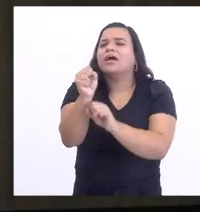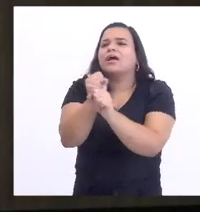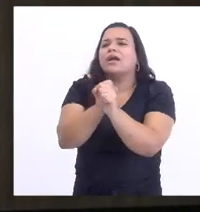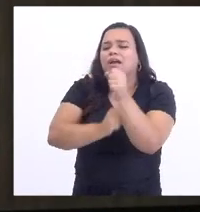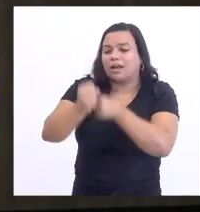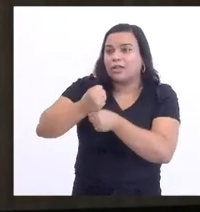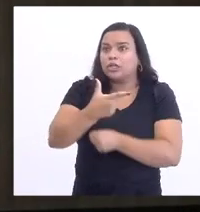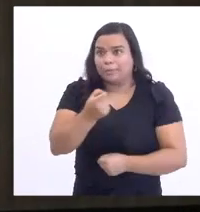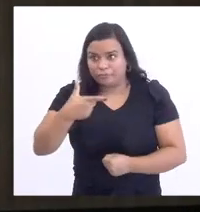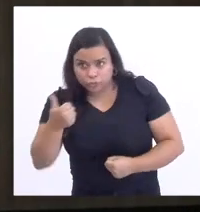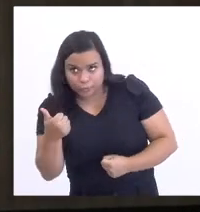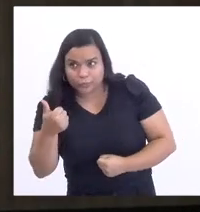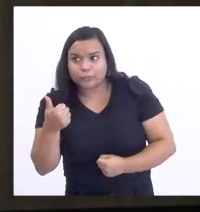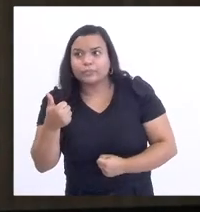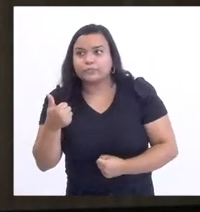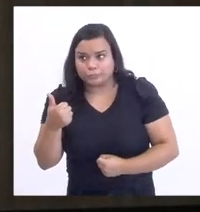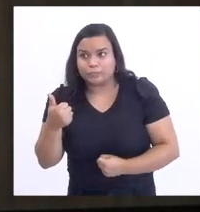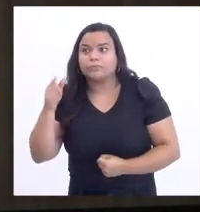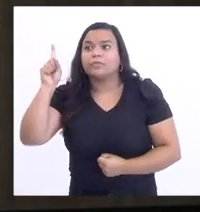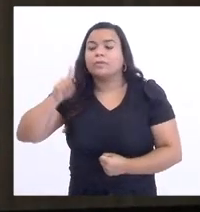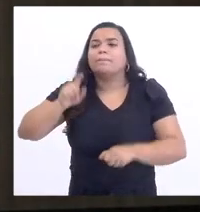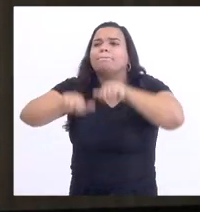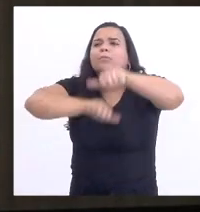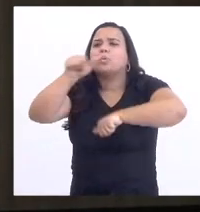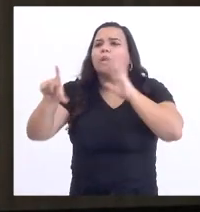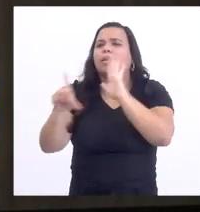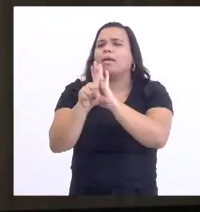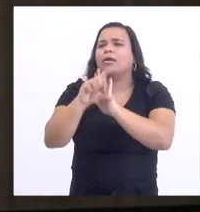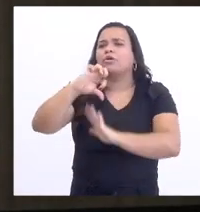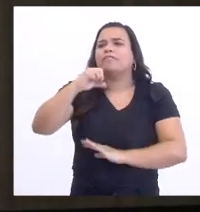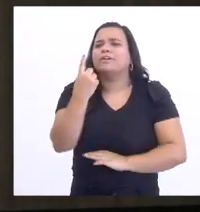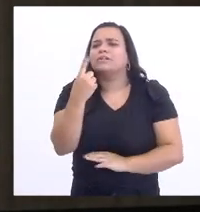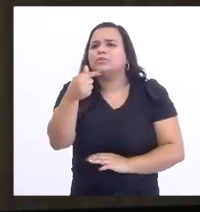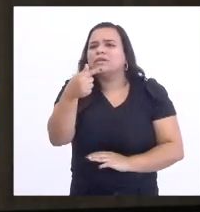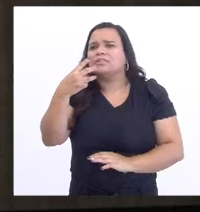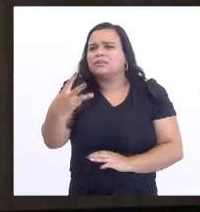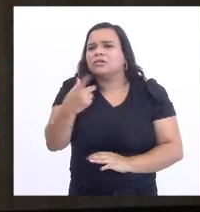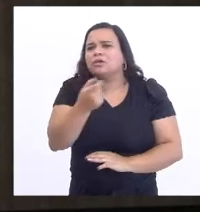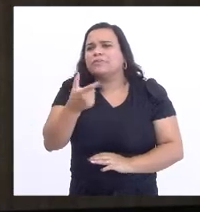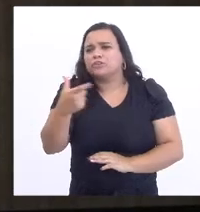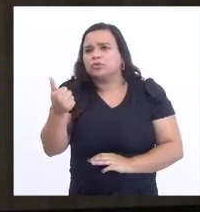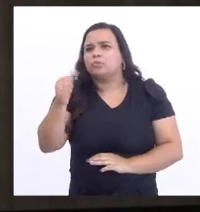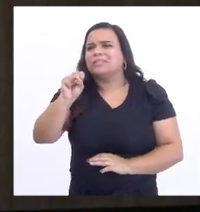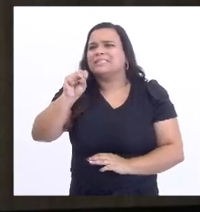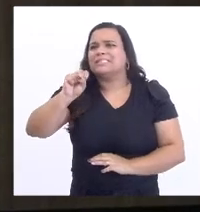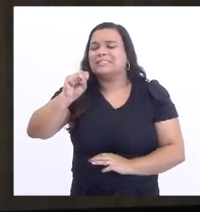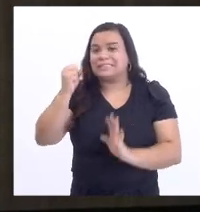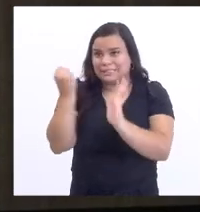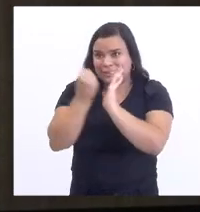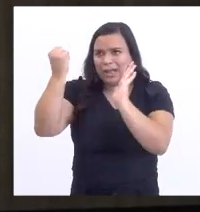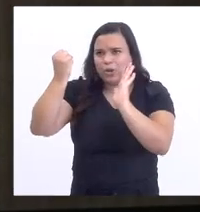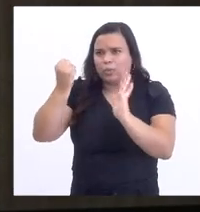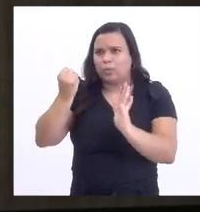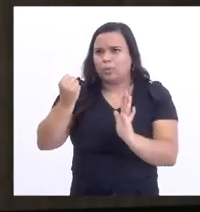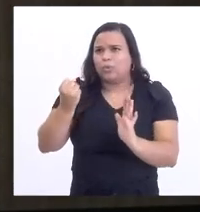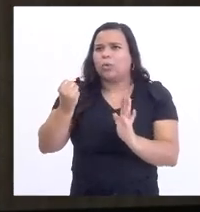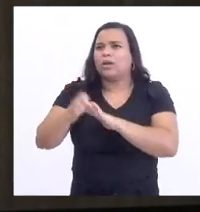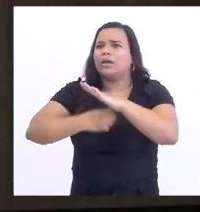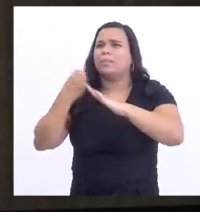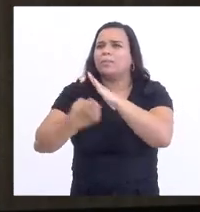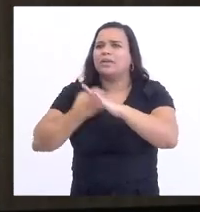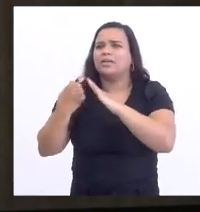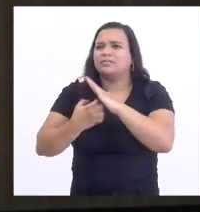2021, que altera a lei 9173 de 21, o selo da empresa